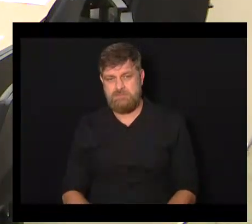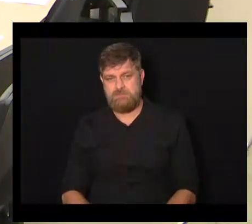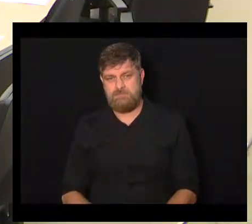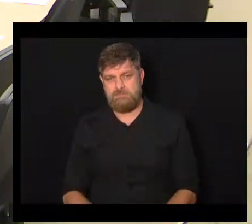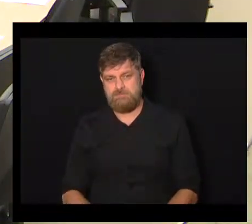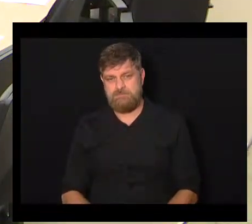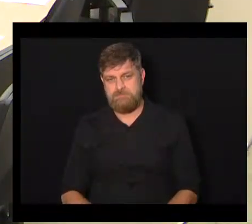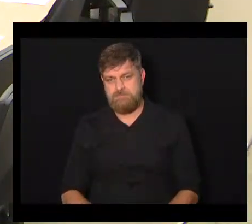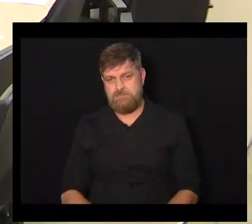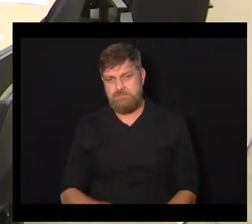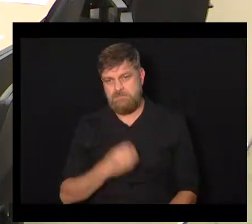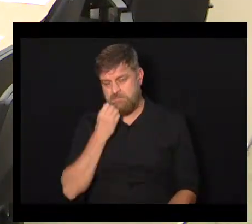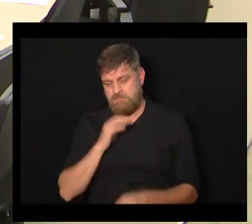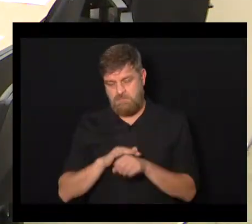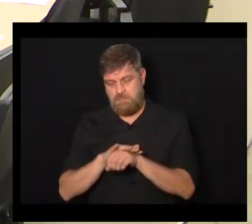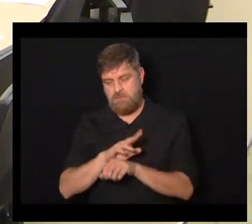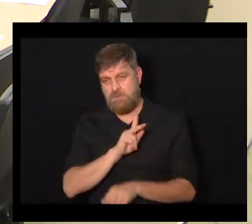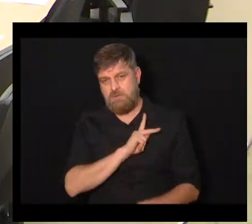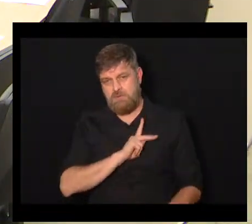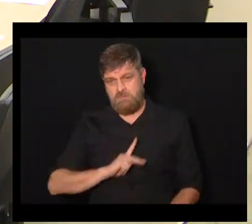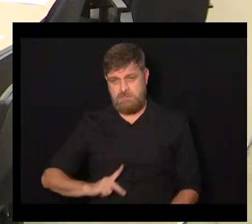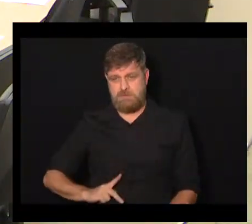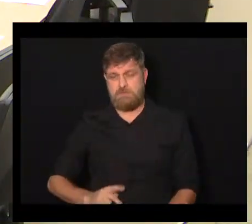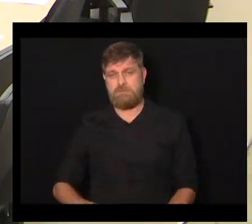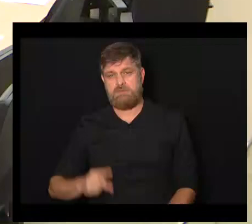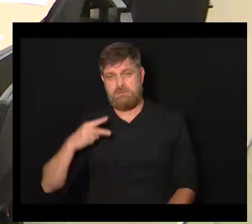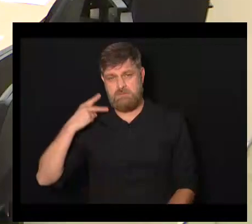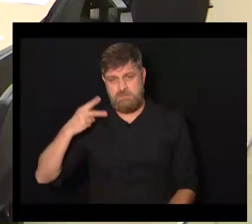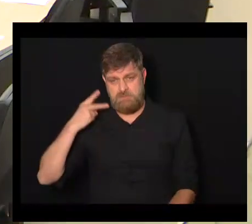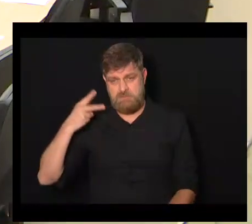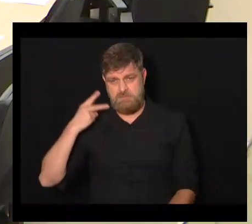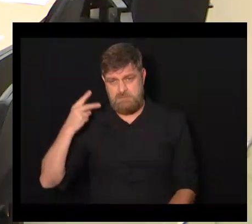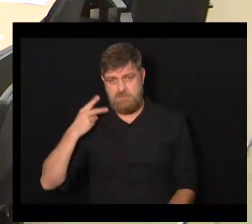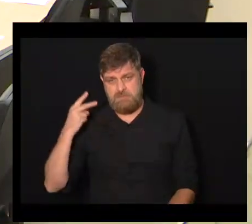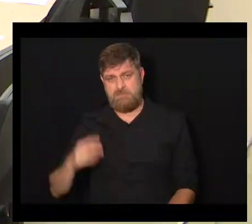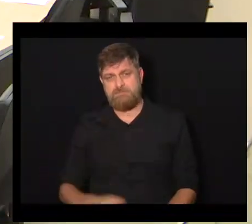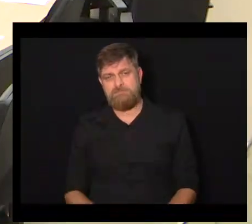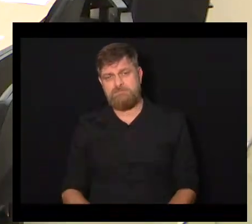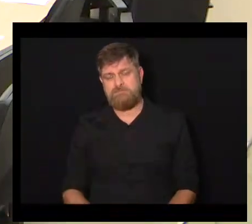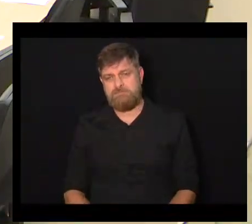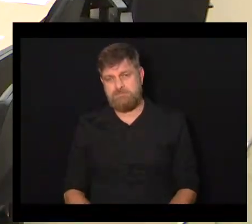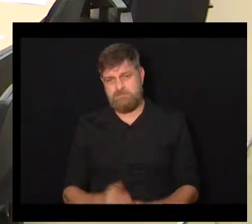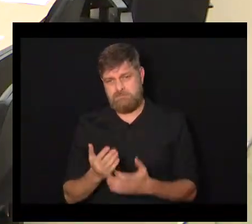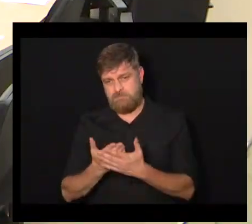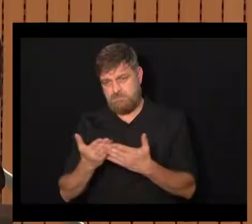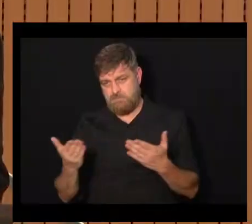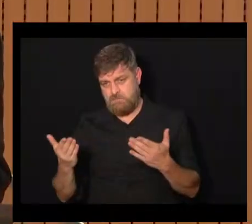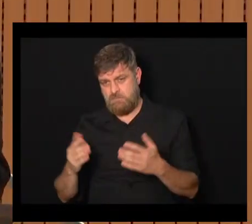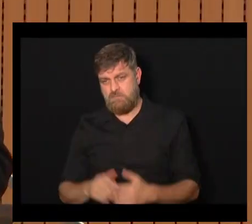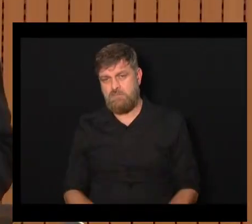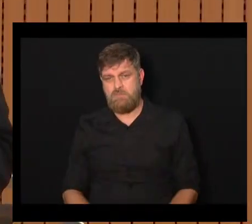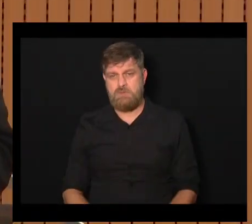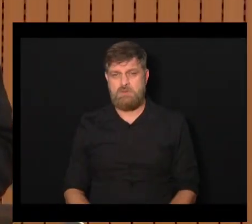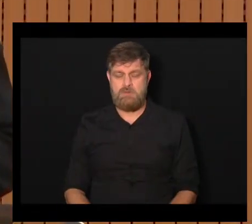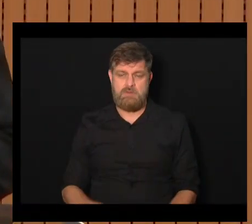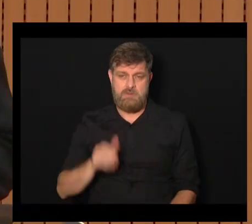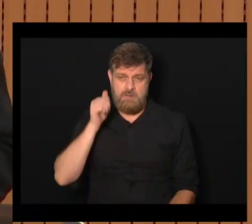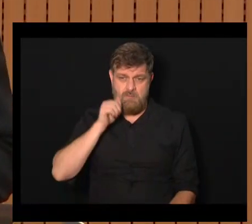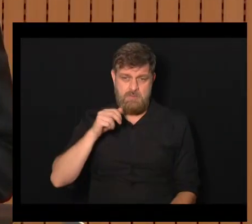Monteiro. Boa noite, senhor presidente, vereador Marcos Bernardelli. Boa noite. Boa noite, vereadores. Boa noite,